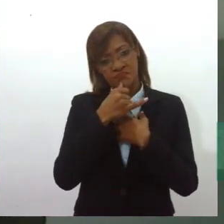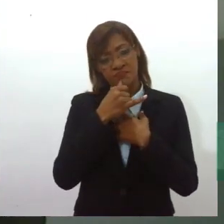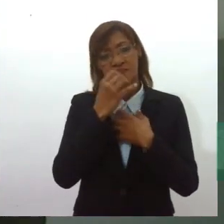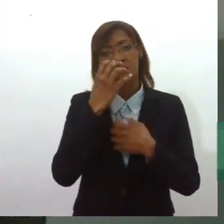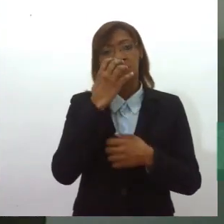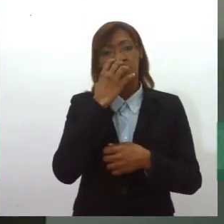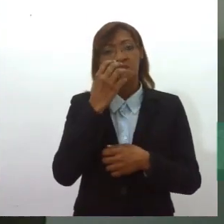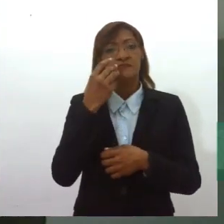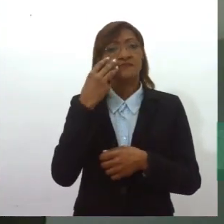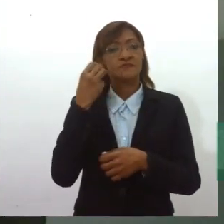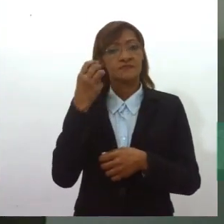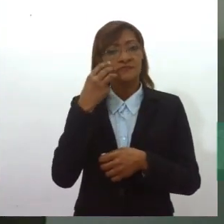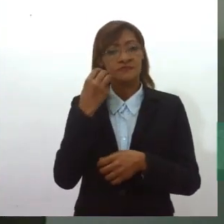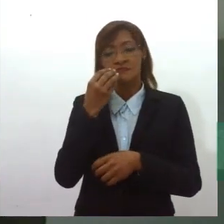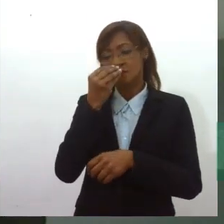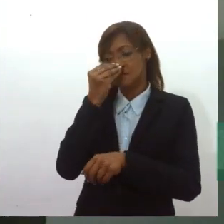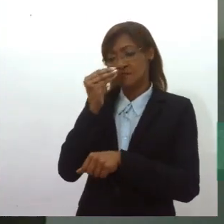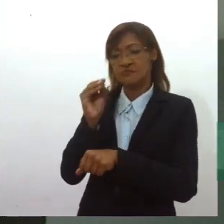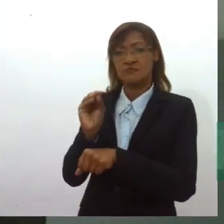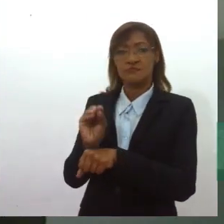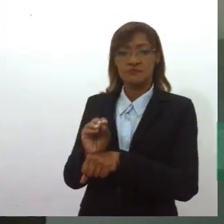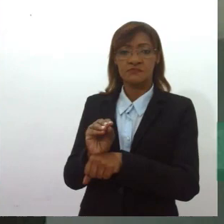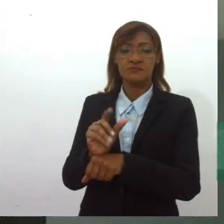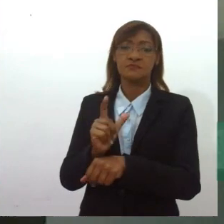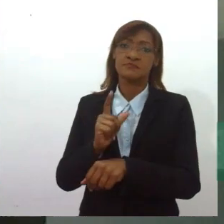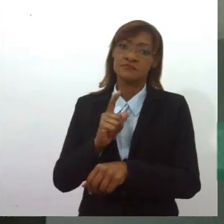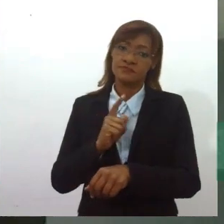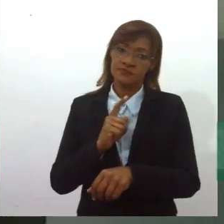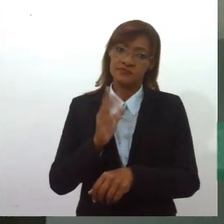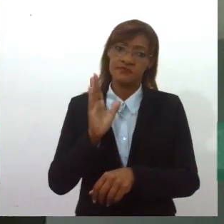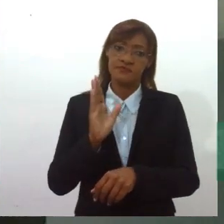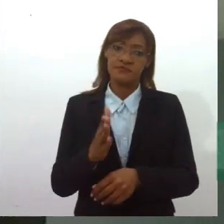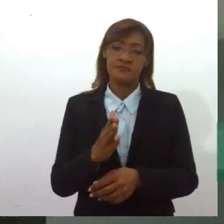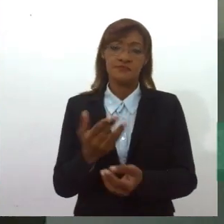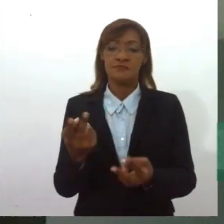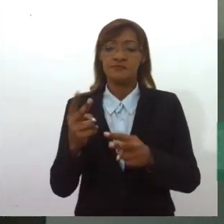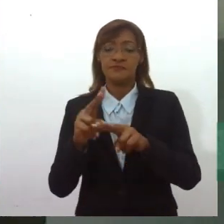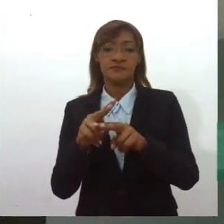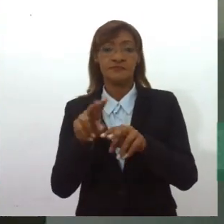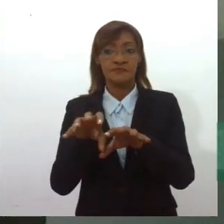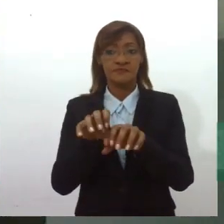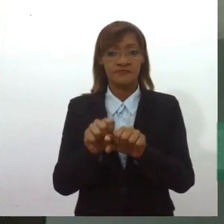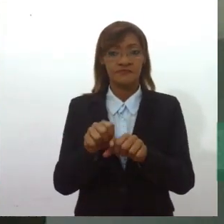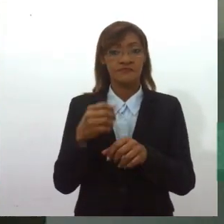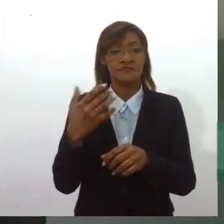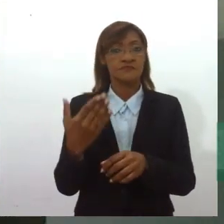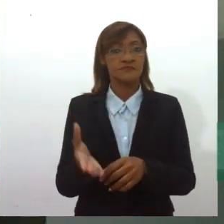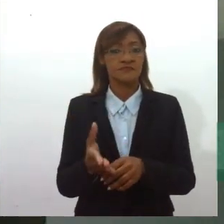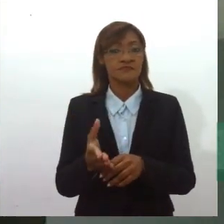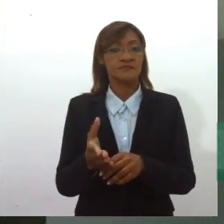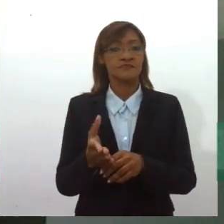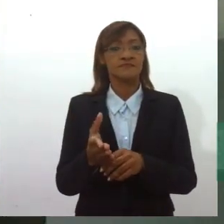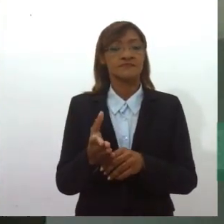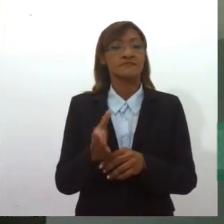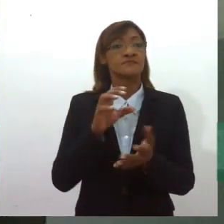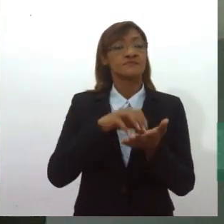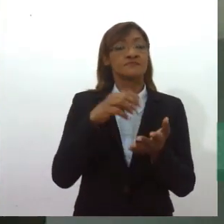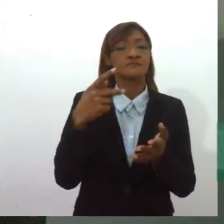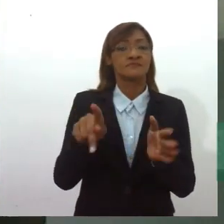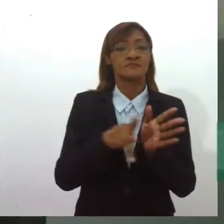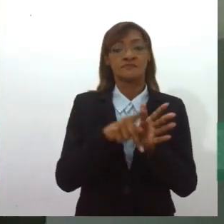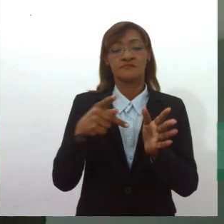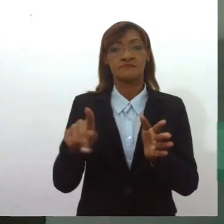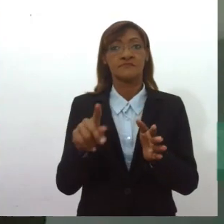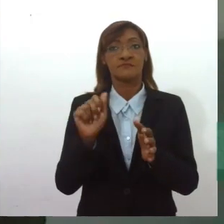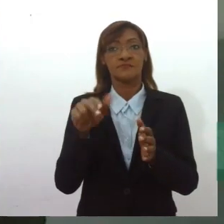Gatos abandonados nas ruas e apreendidos por esses veículos né Eh do Centro De Controle De Zoonoses eh fazia e